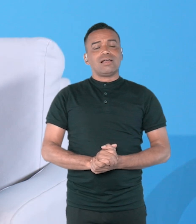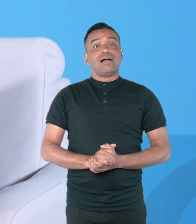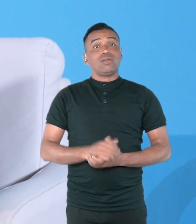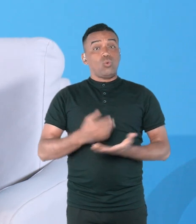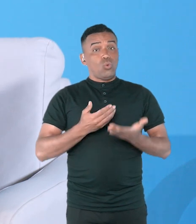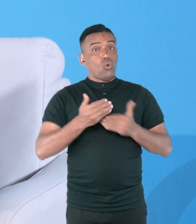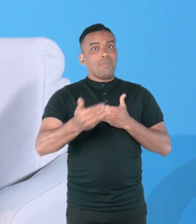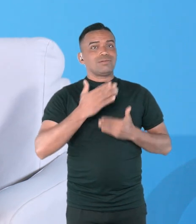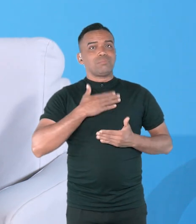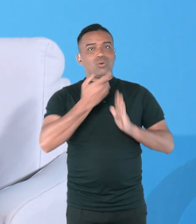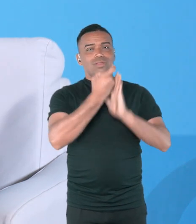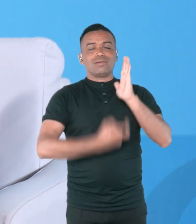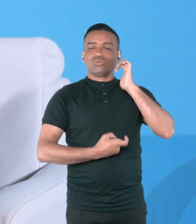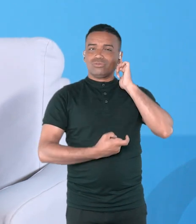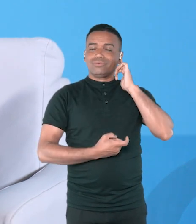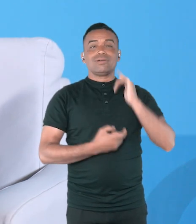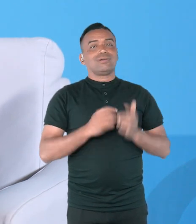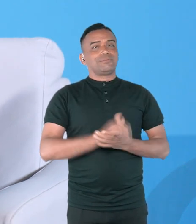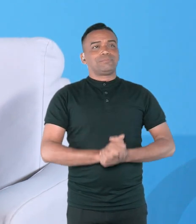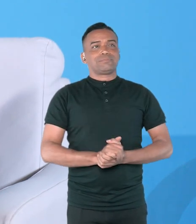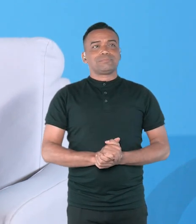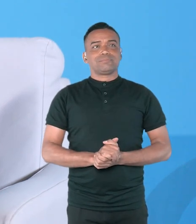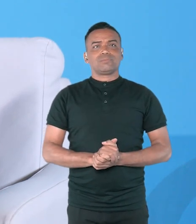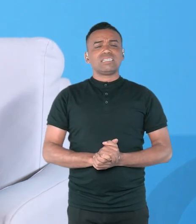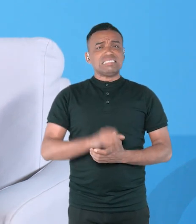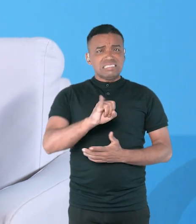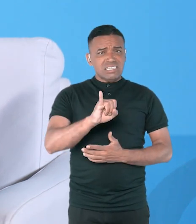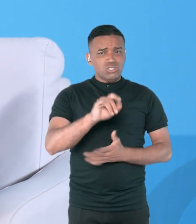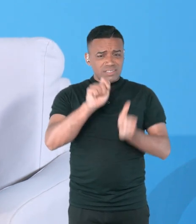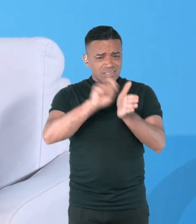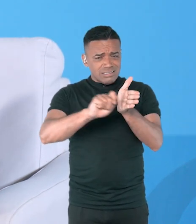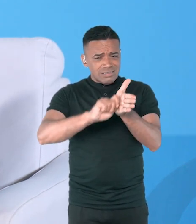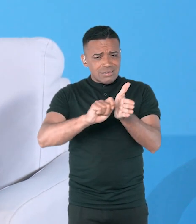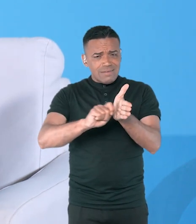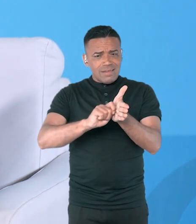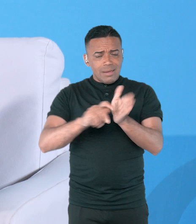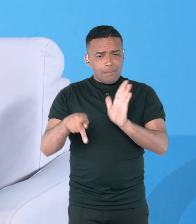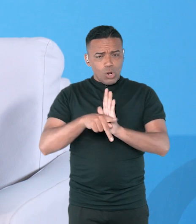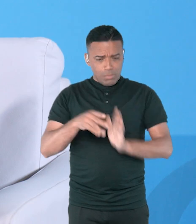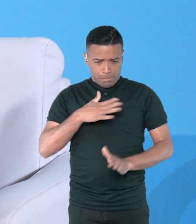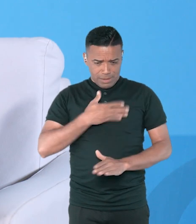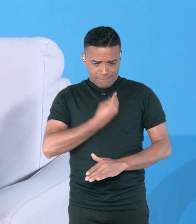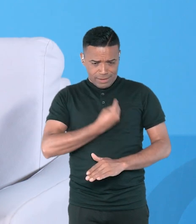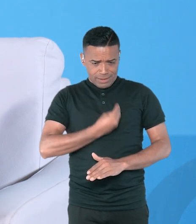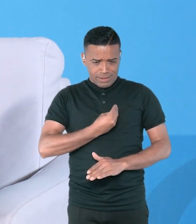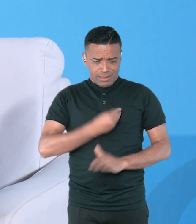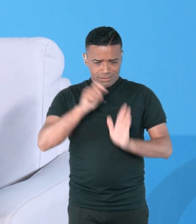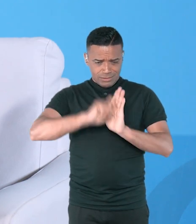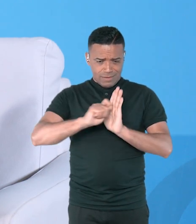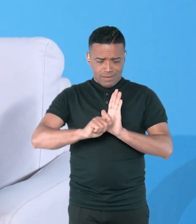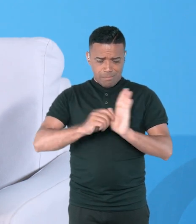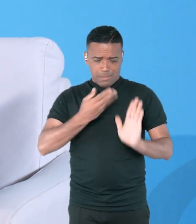E aí eu entro no meu, que é, se eu tivesse que escrever a minha